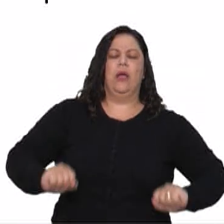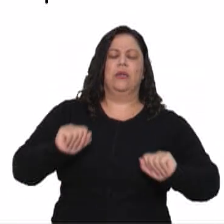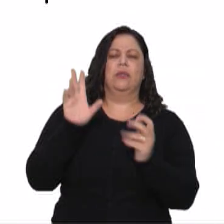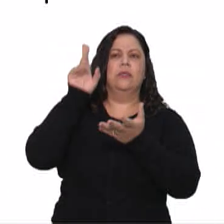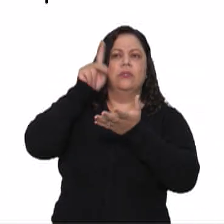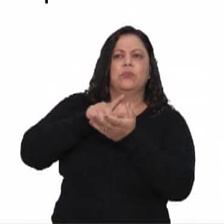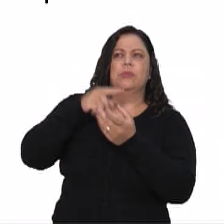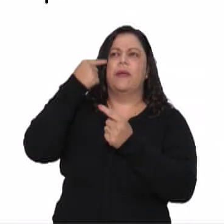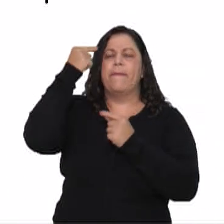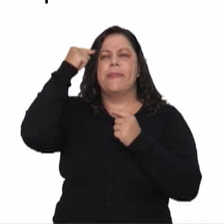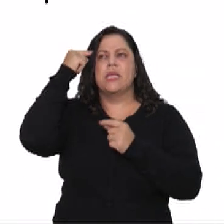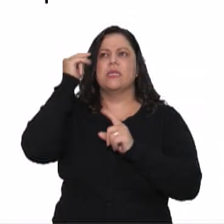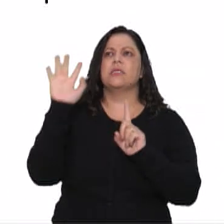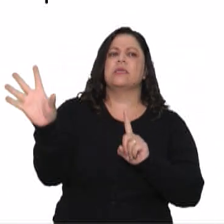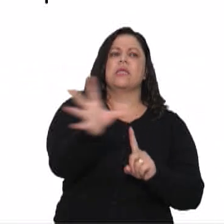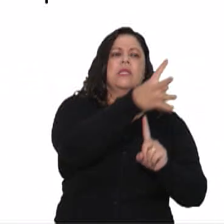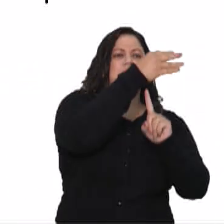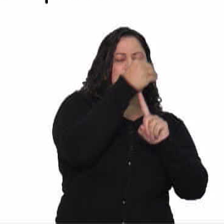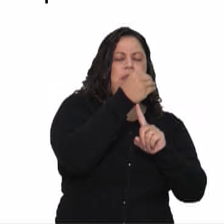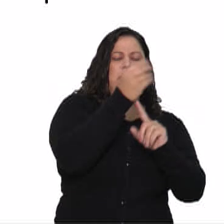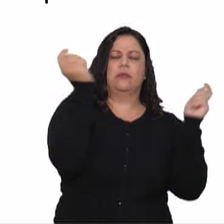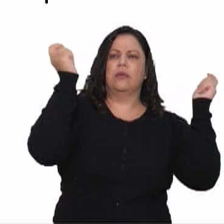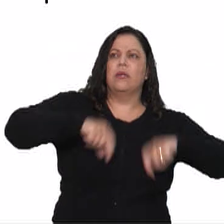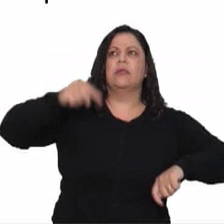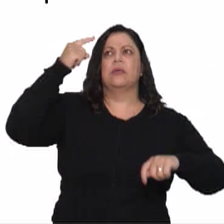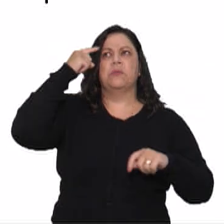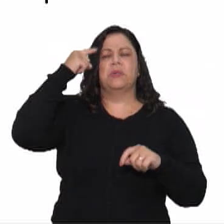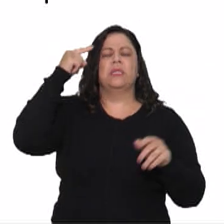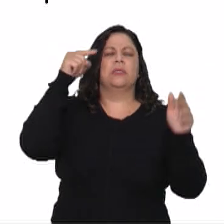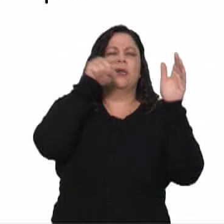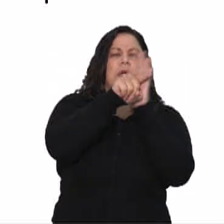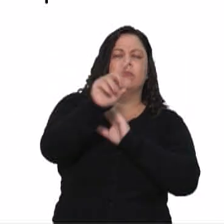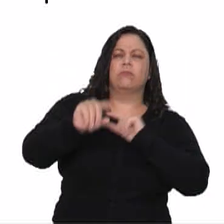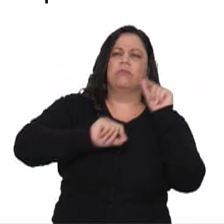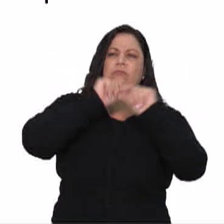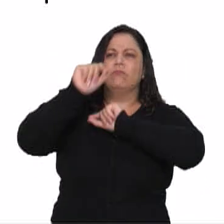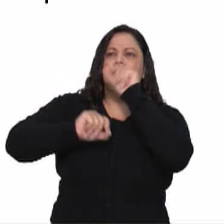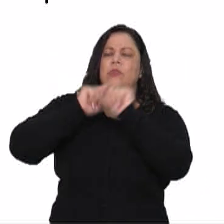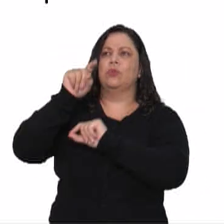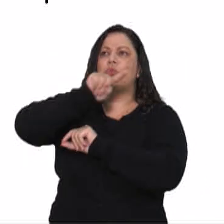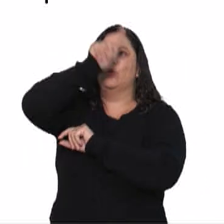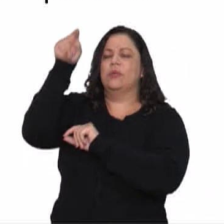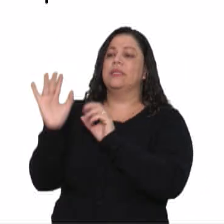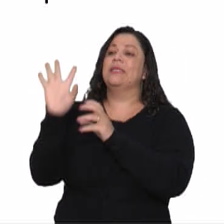da arte é pensar questões pertinentes à filosofia.